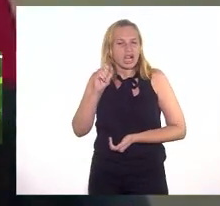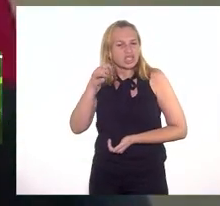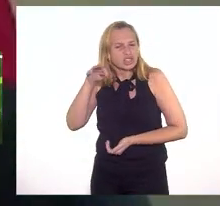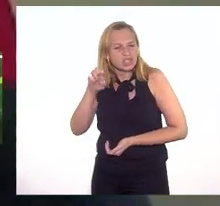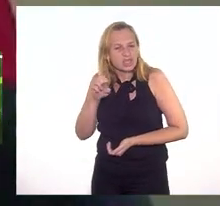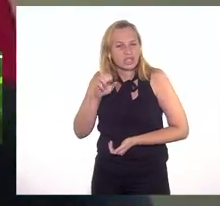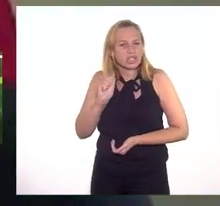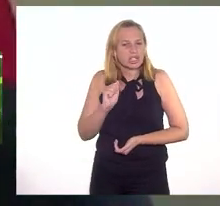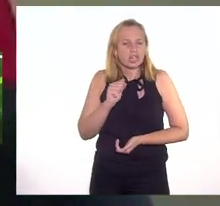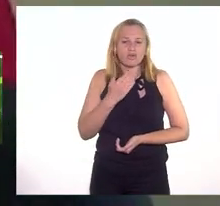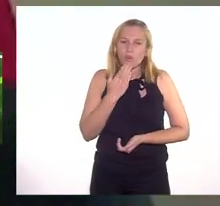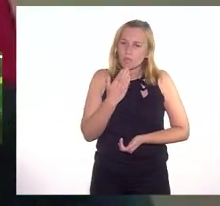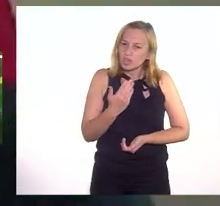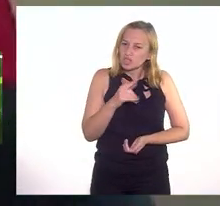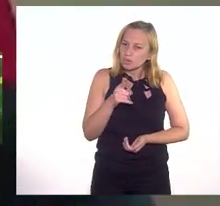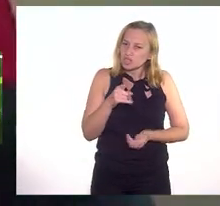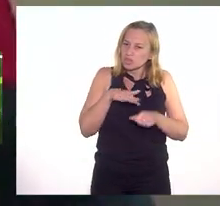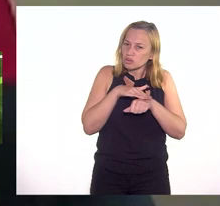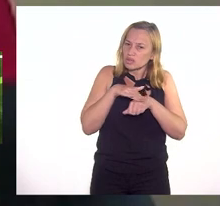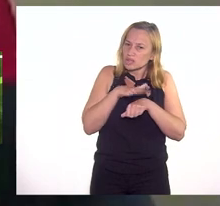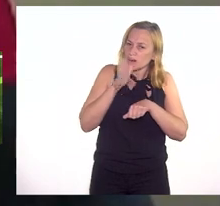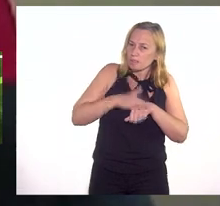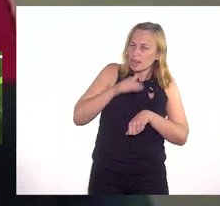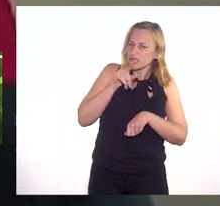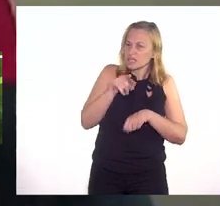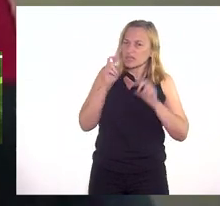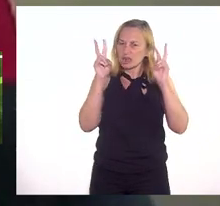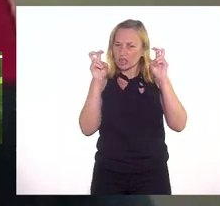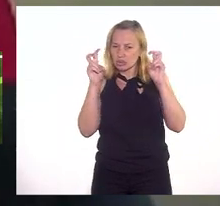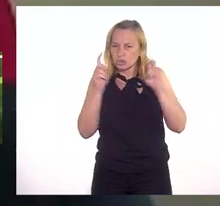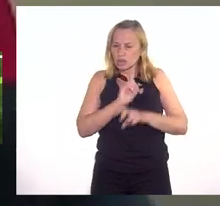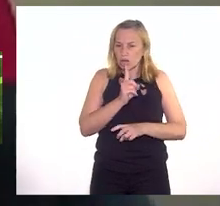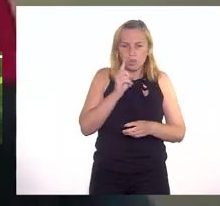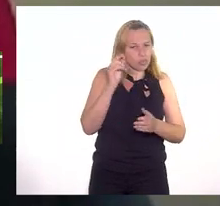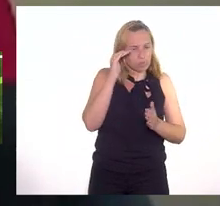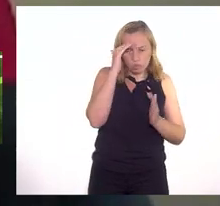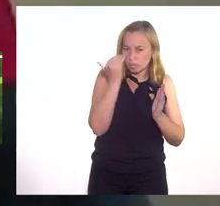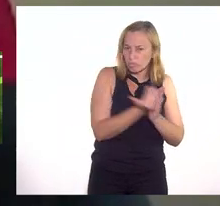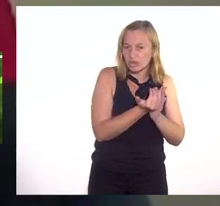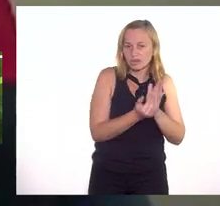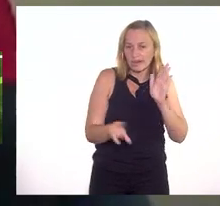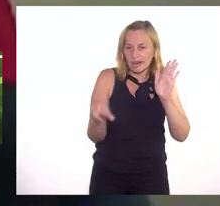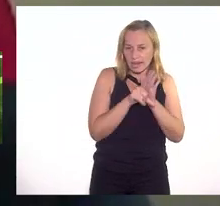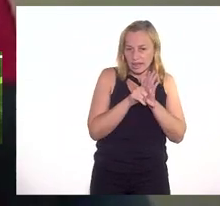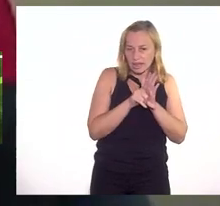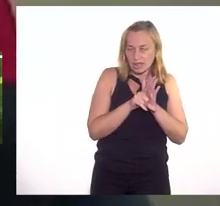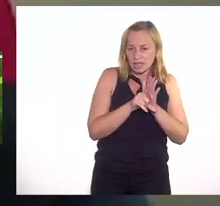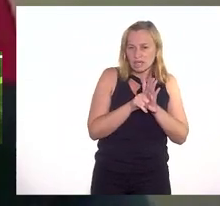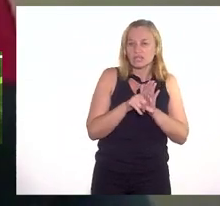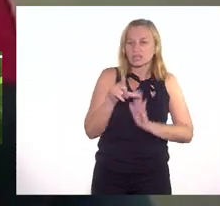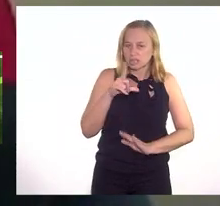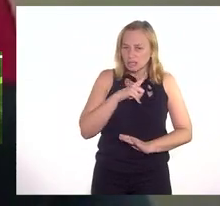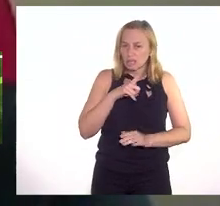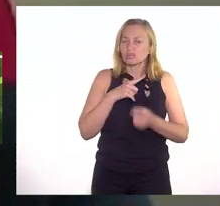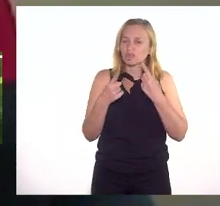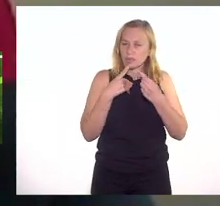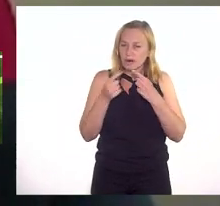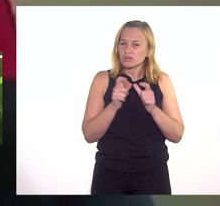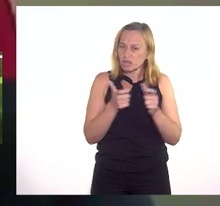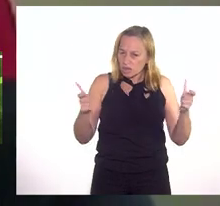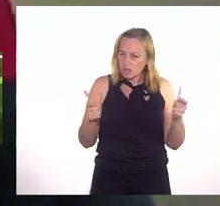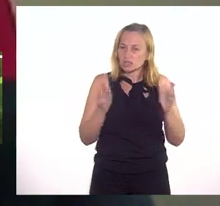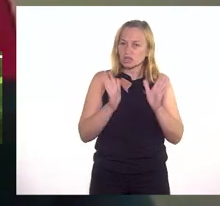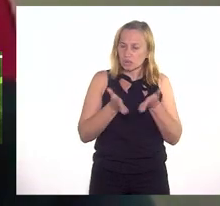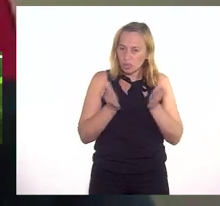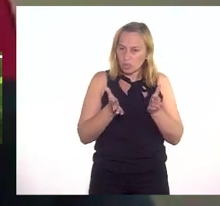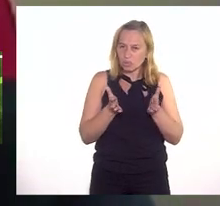pedir para a gente conversar mais sobre essa questão do não cumprimento da lei. Né? Nós temos um grande debate instalado